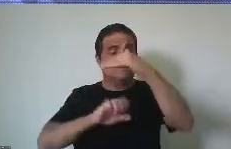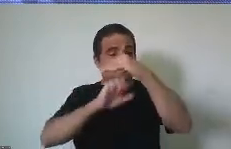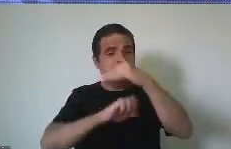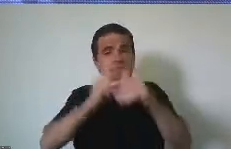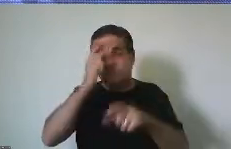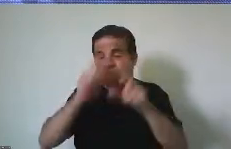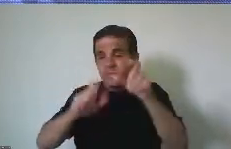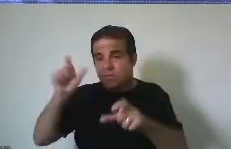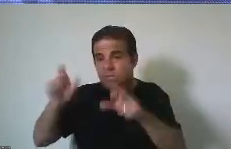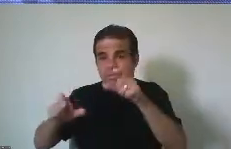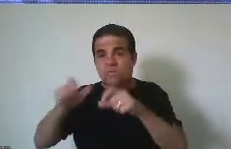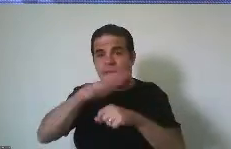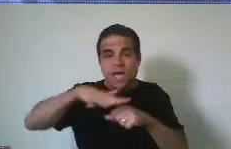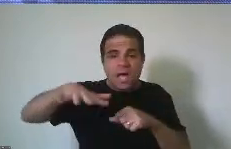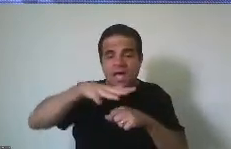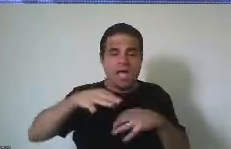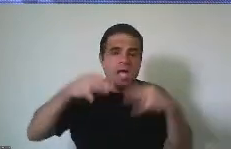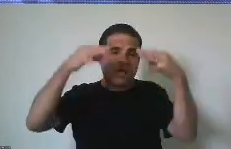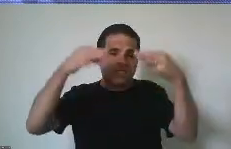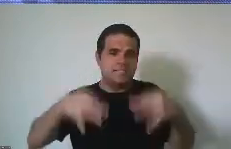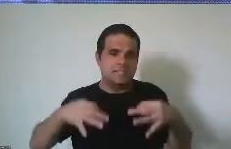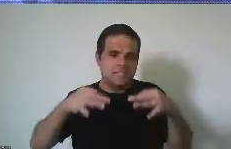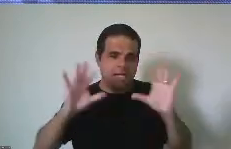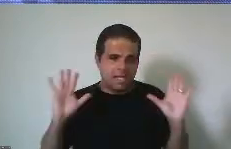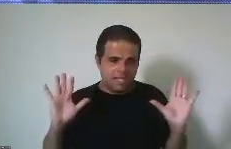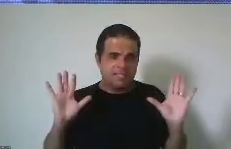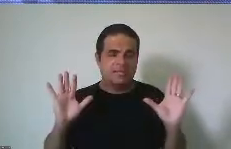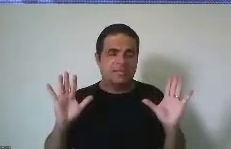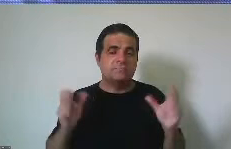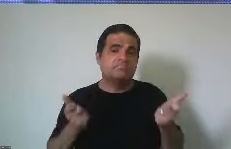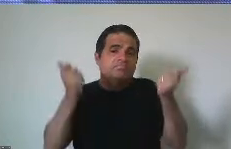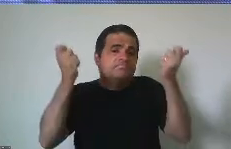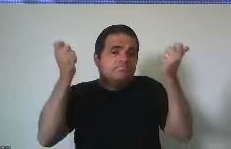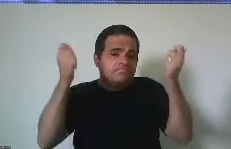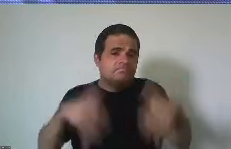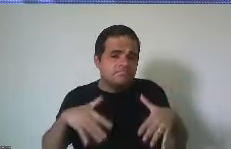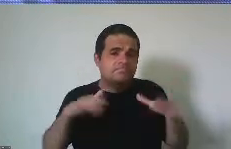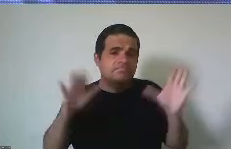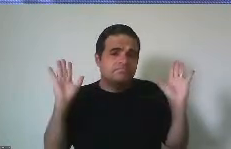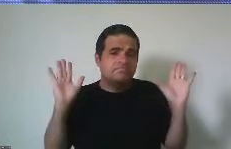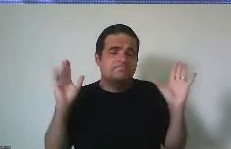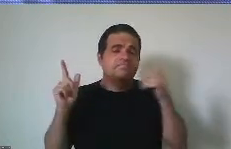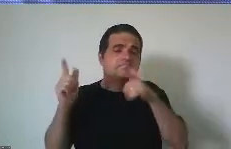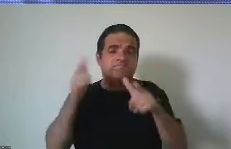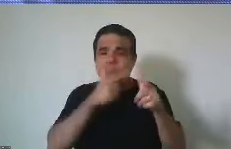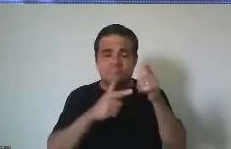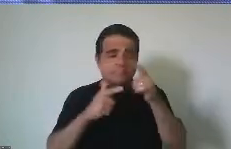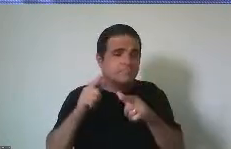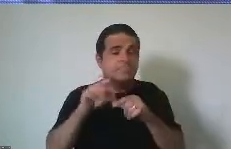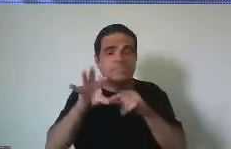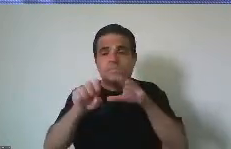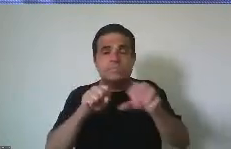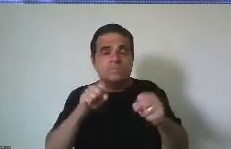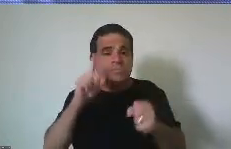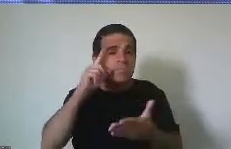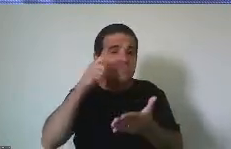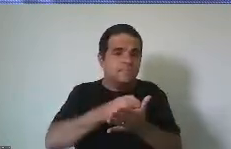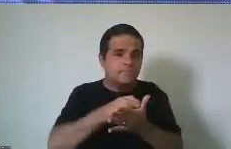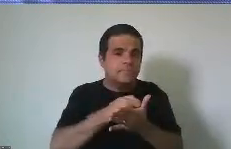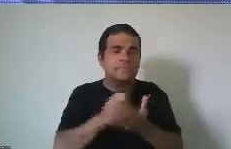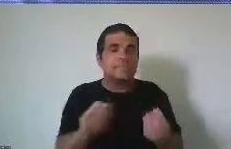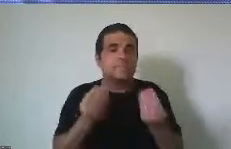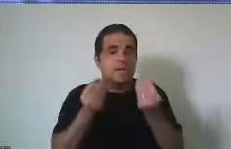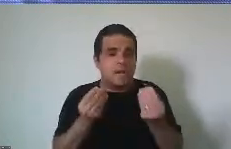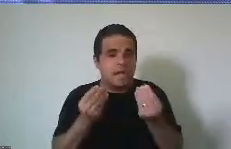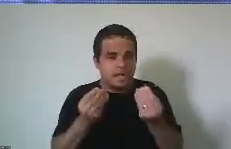na área certa no seu Oriente ficar já vai ter sucesso você identifica e toma as medidas para evitar